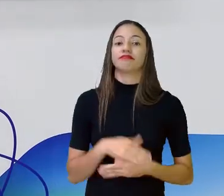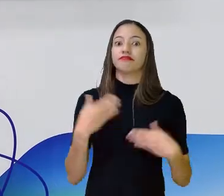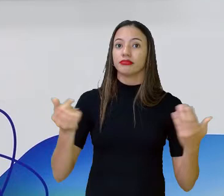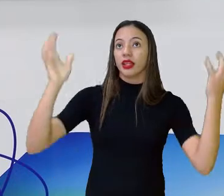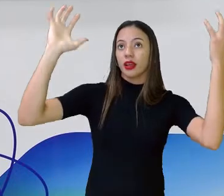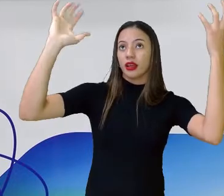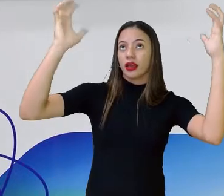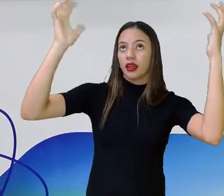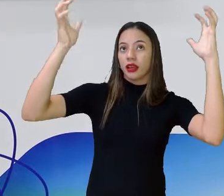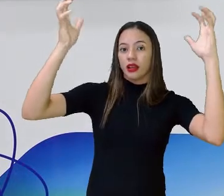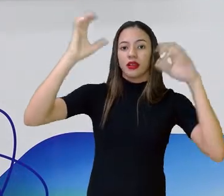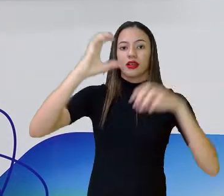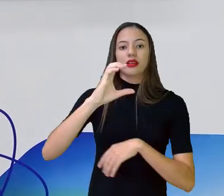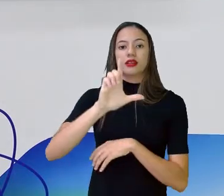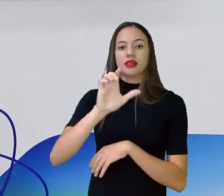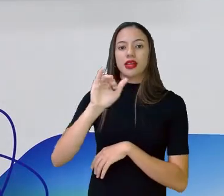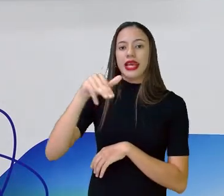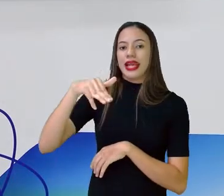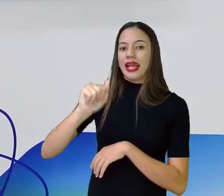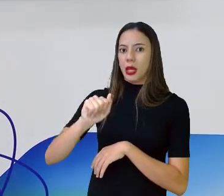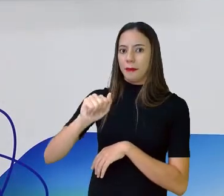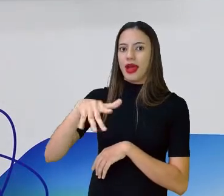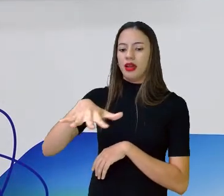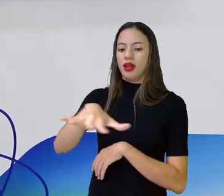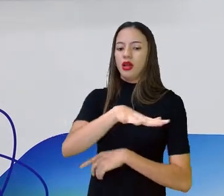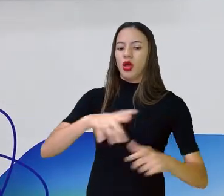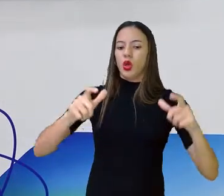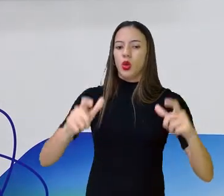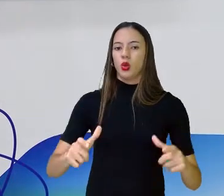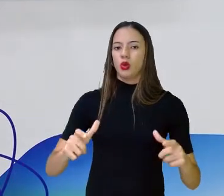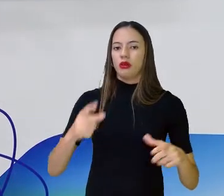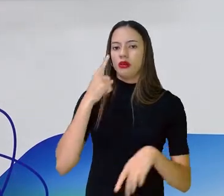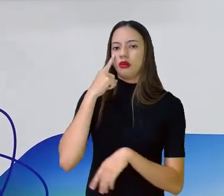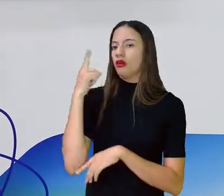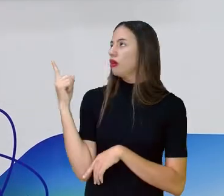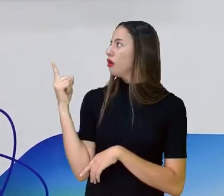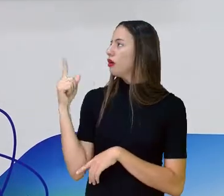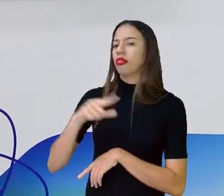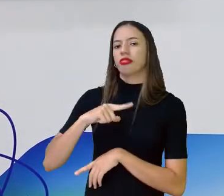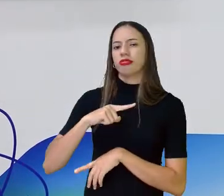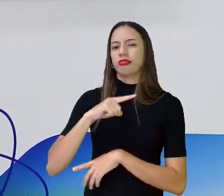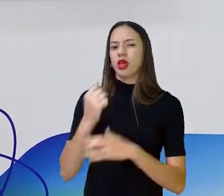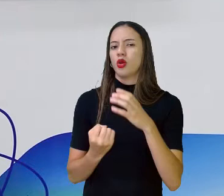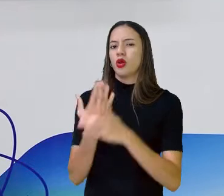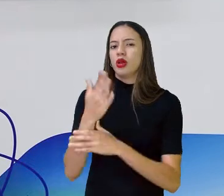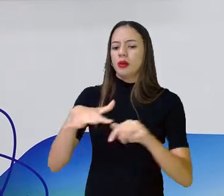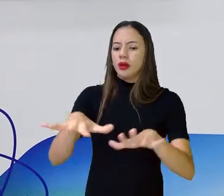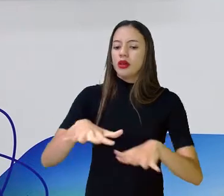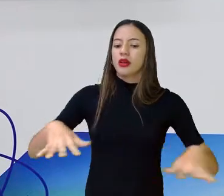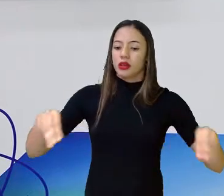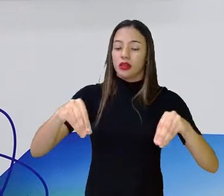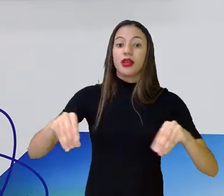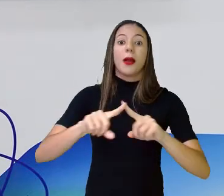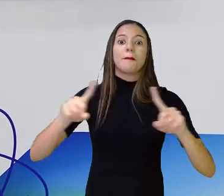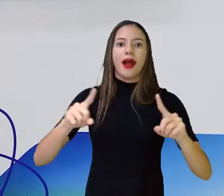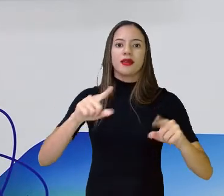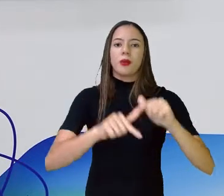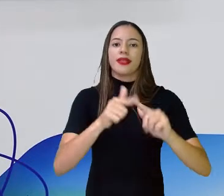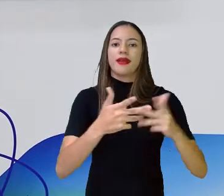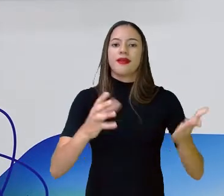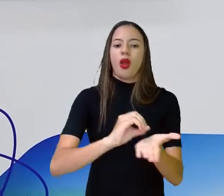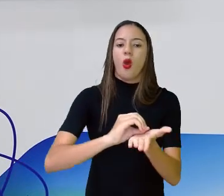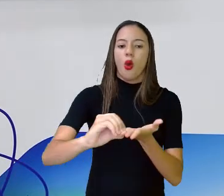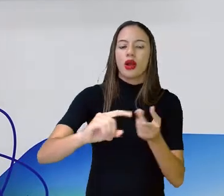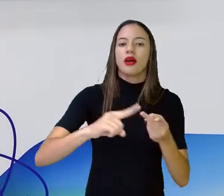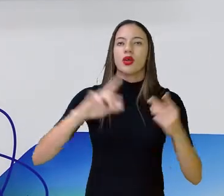clima do local, e aí, claro, nós temos essa formação do solo, mas o clima do local, a matéria orgânica,